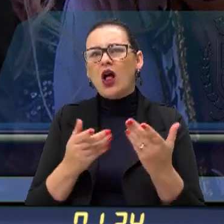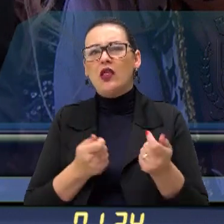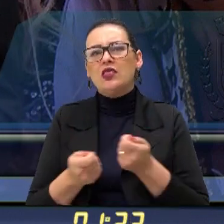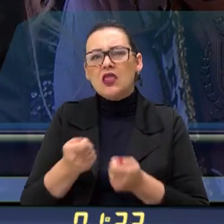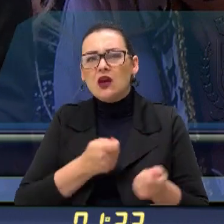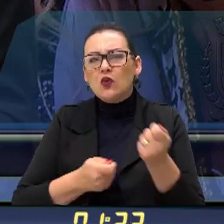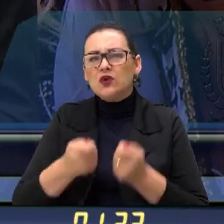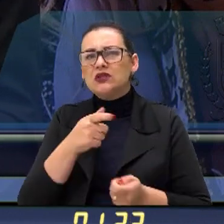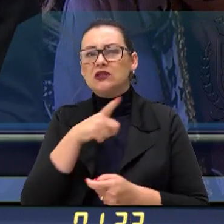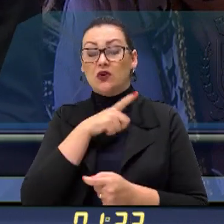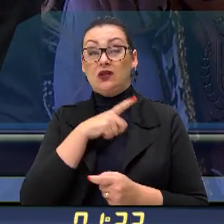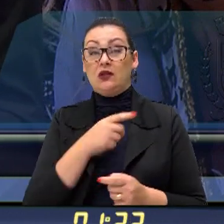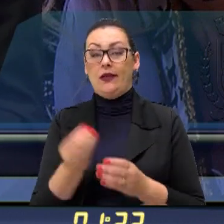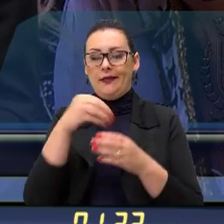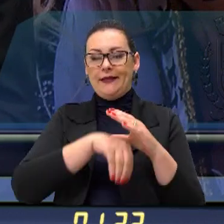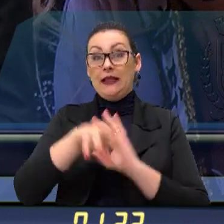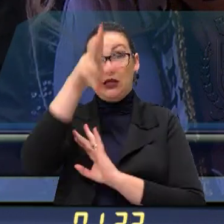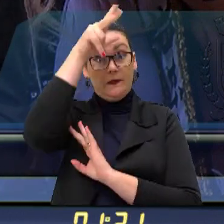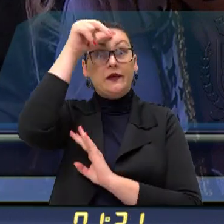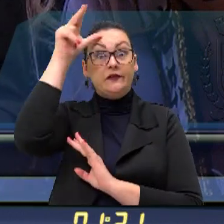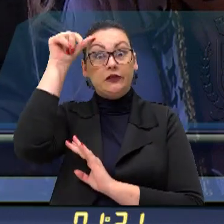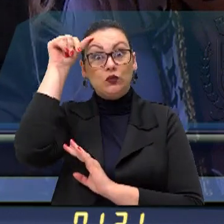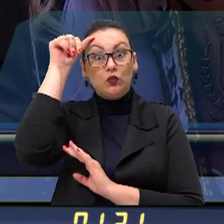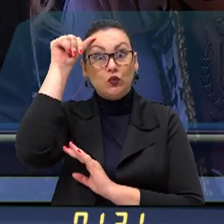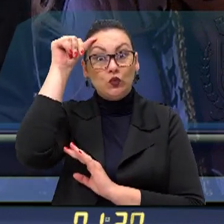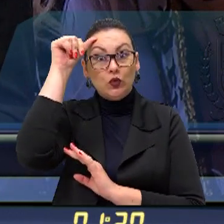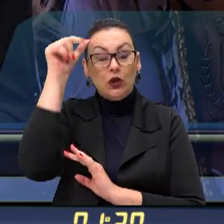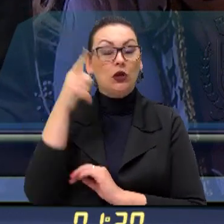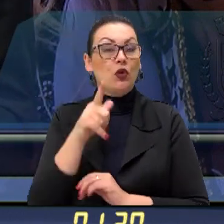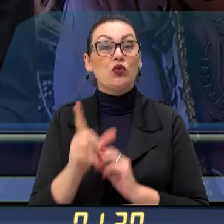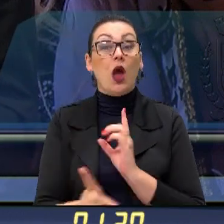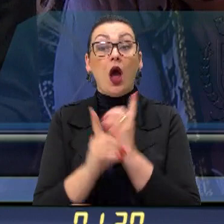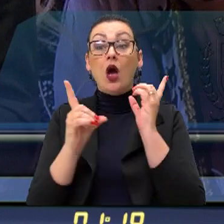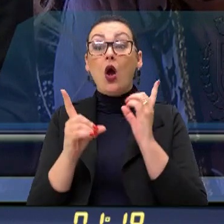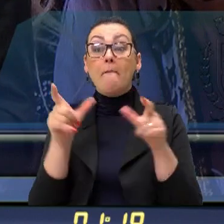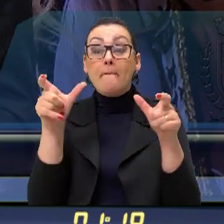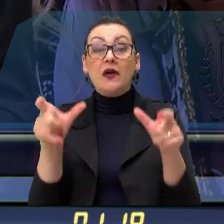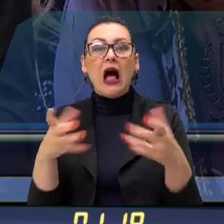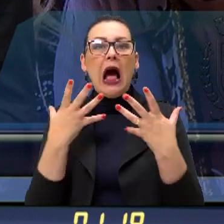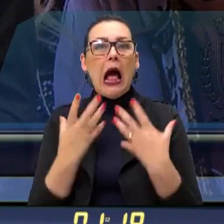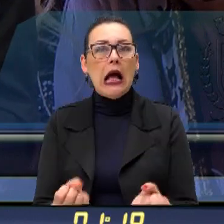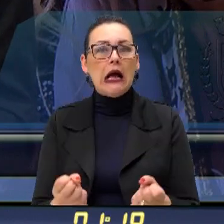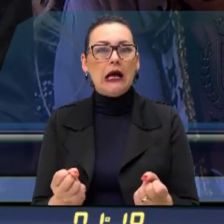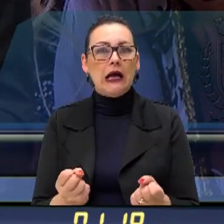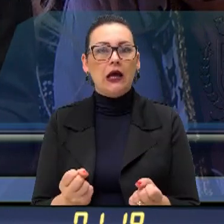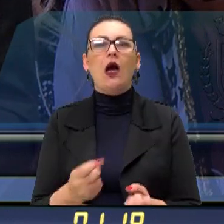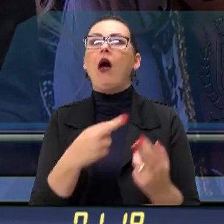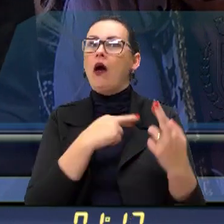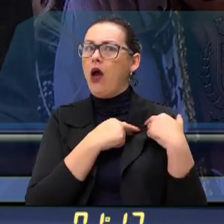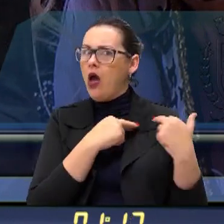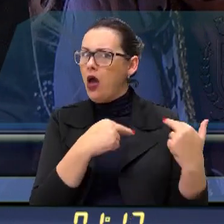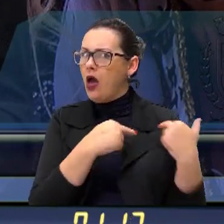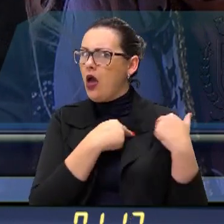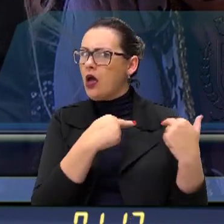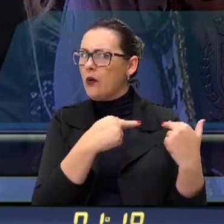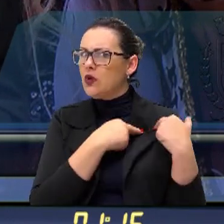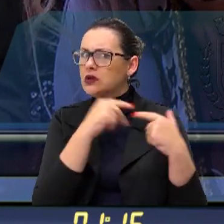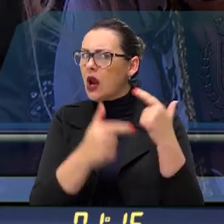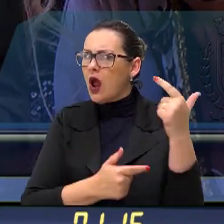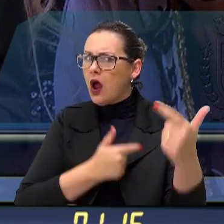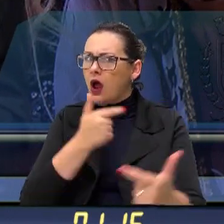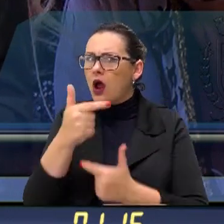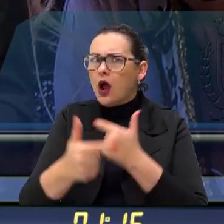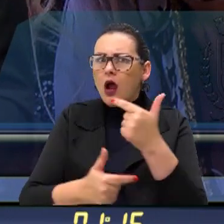negócios que estabeleceu-se na prefeitura atualmente, não estão encontrando alguém para aceitar esse cargo, que é de muita responsabilidade e